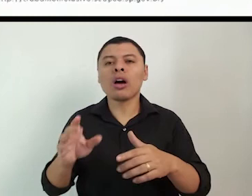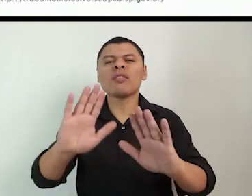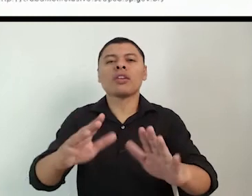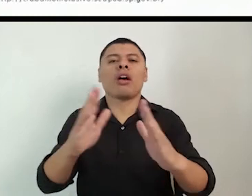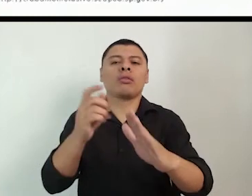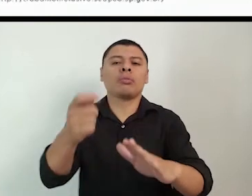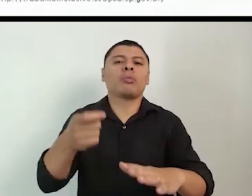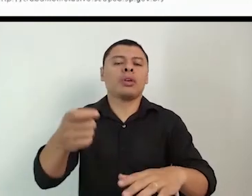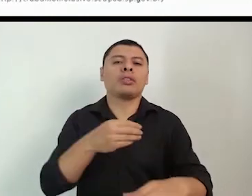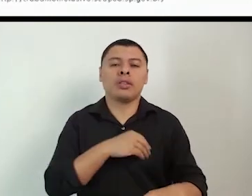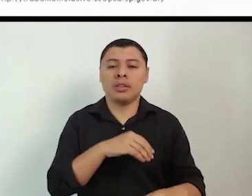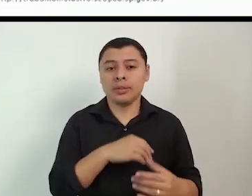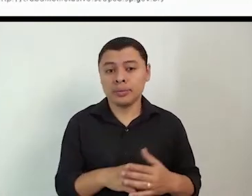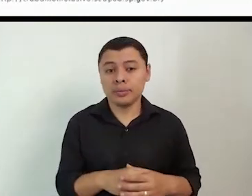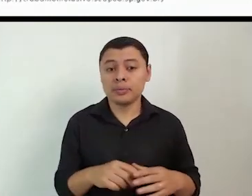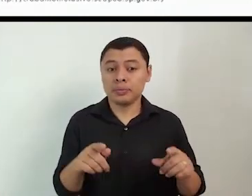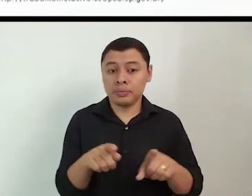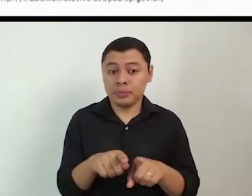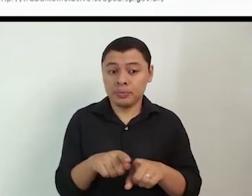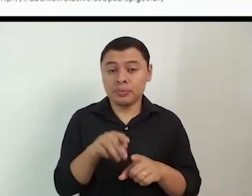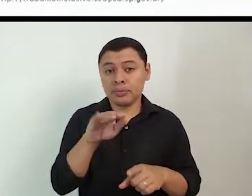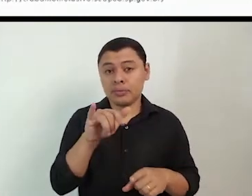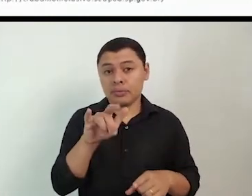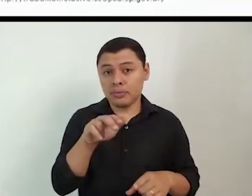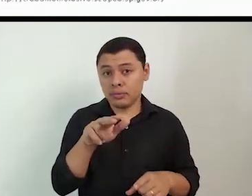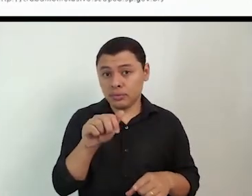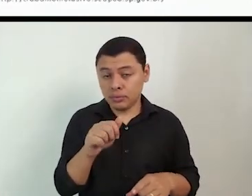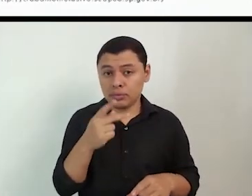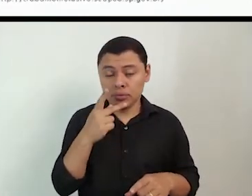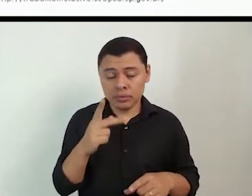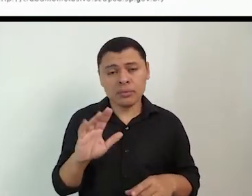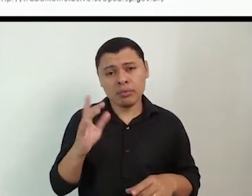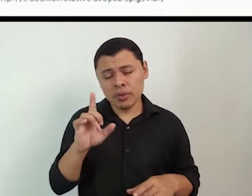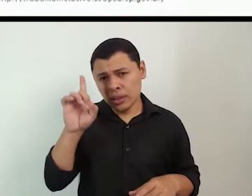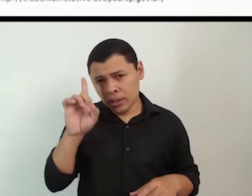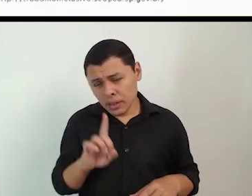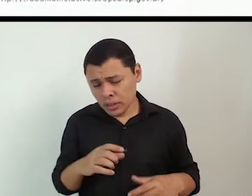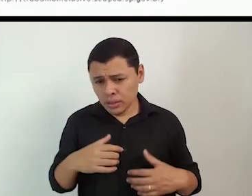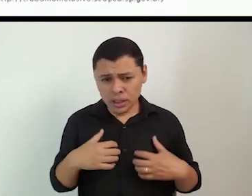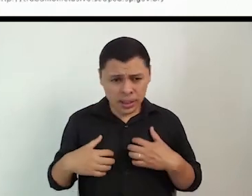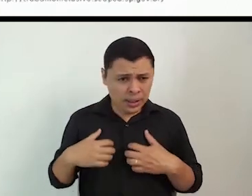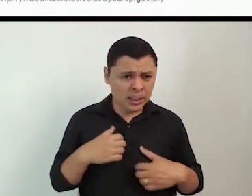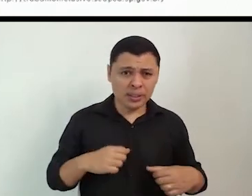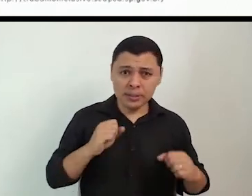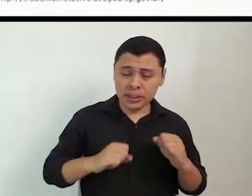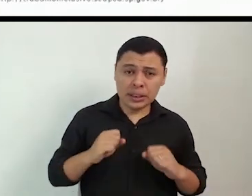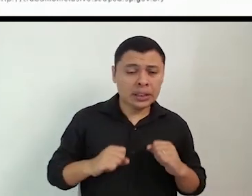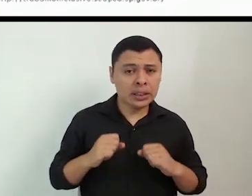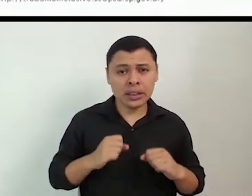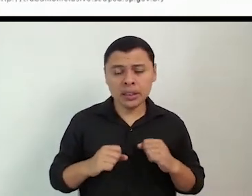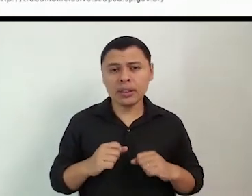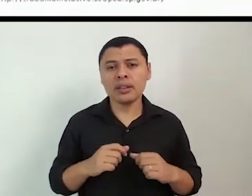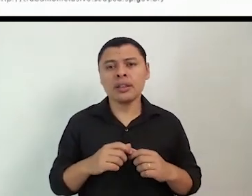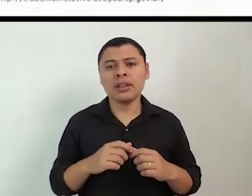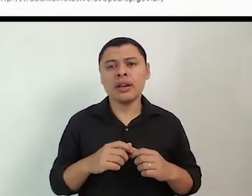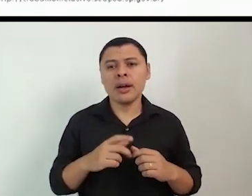E também a questão que a Milena estava falando, né, da depressão, da ansiedade, desse senso de